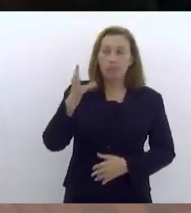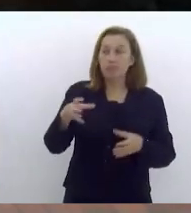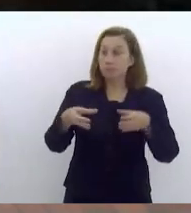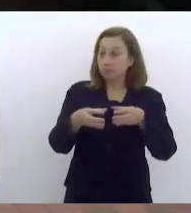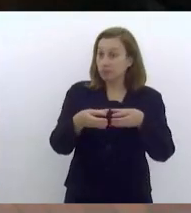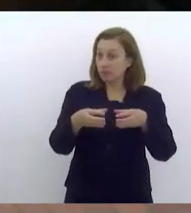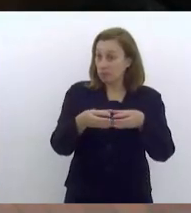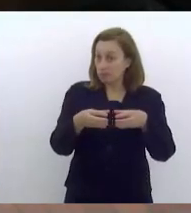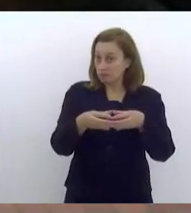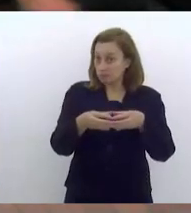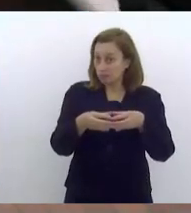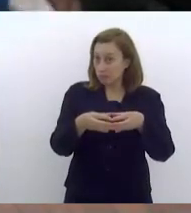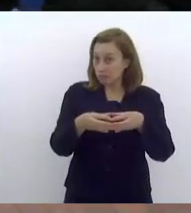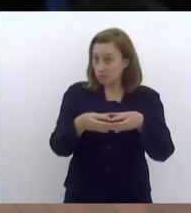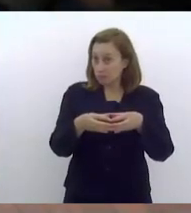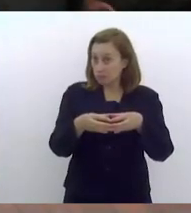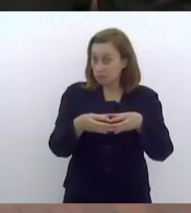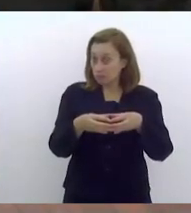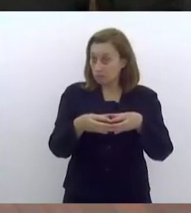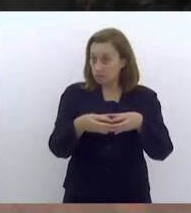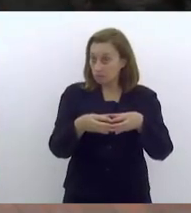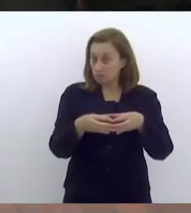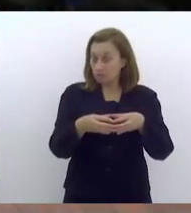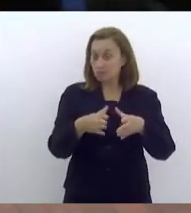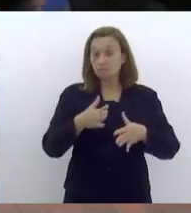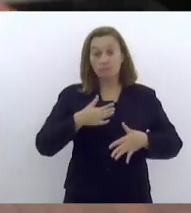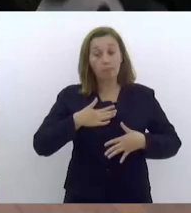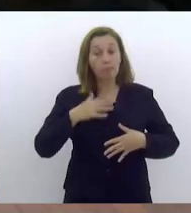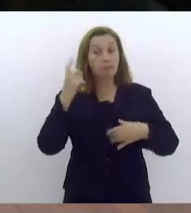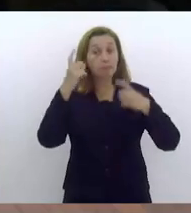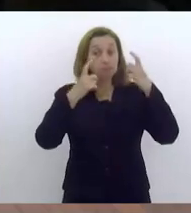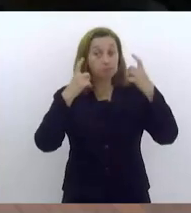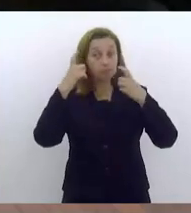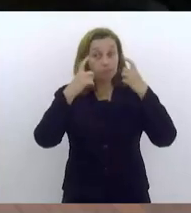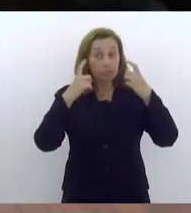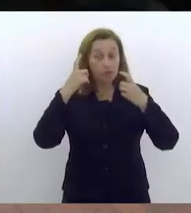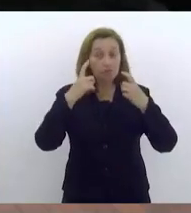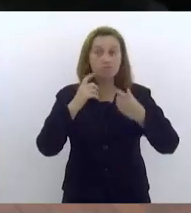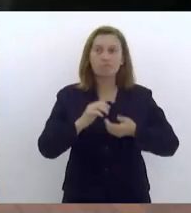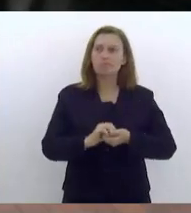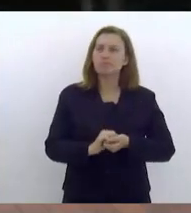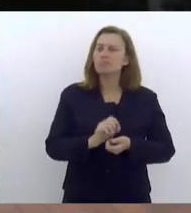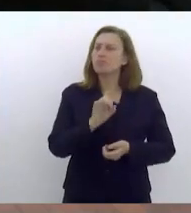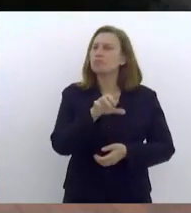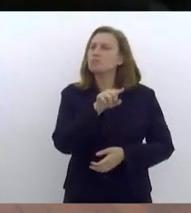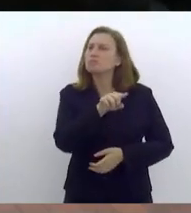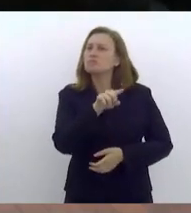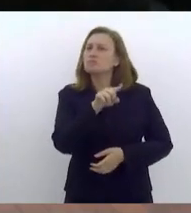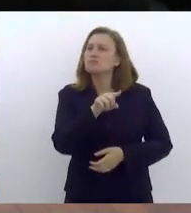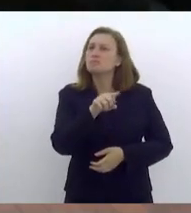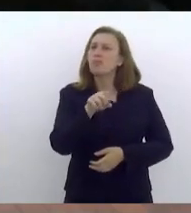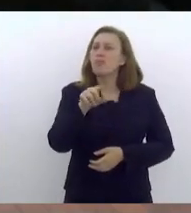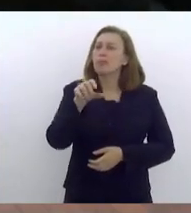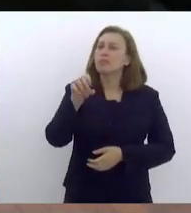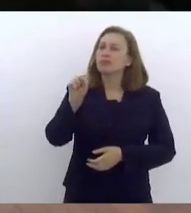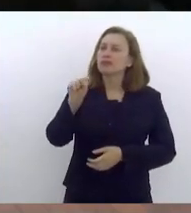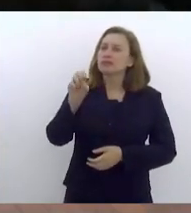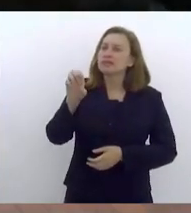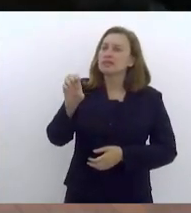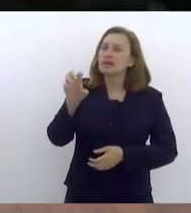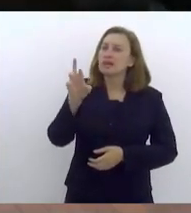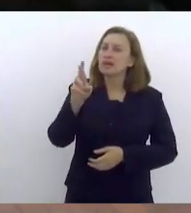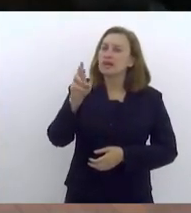comissão, não é? A minha preocupação é só essa cerimônia